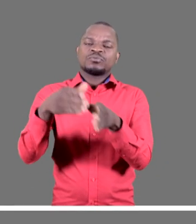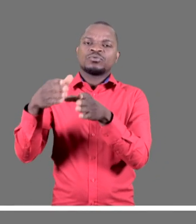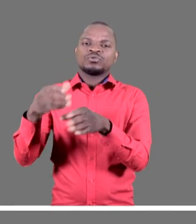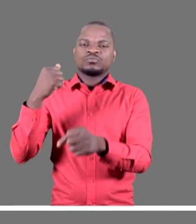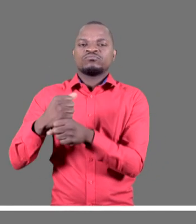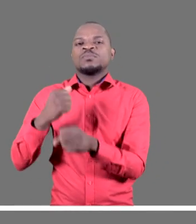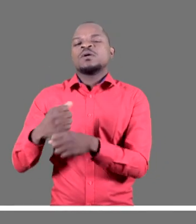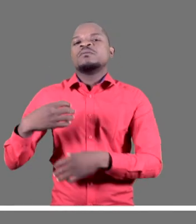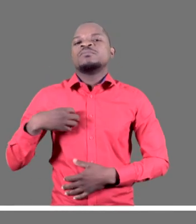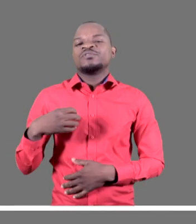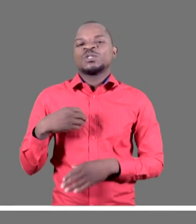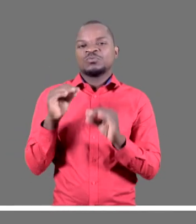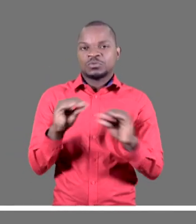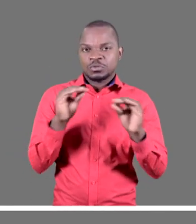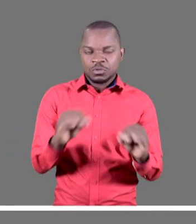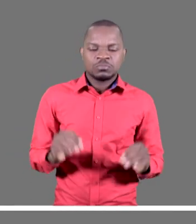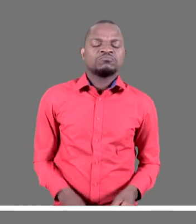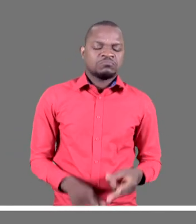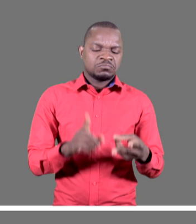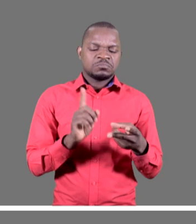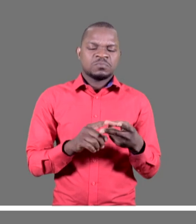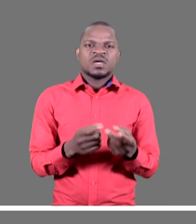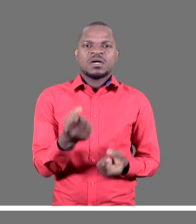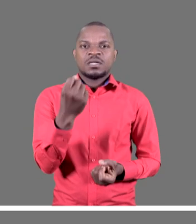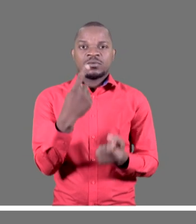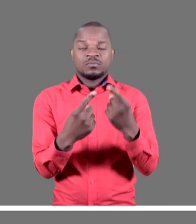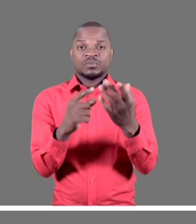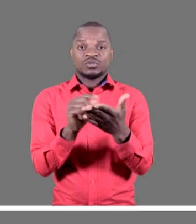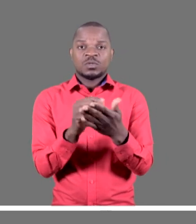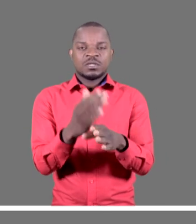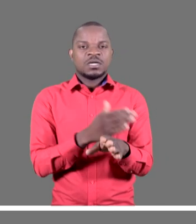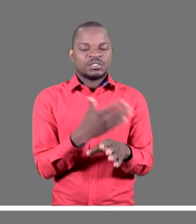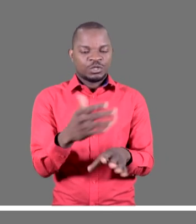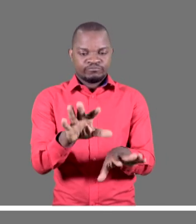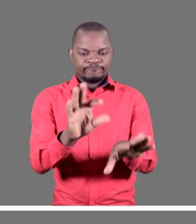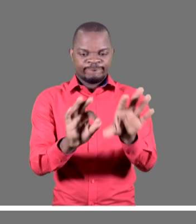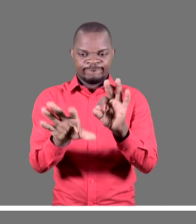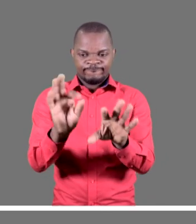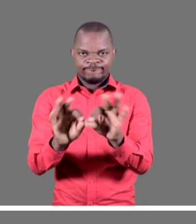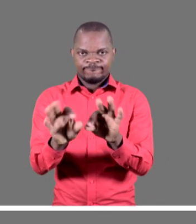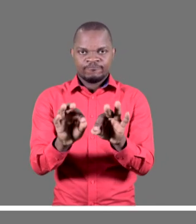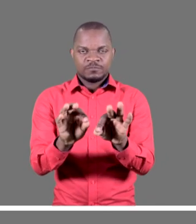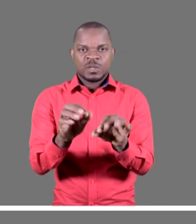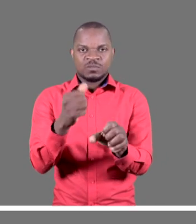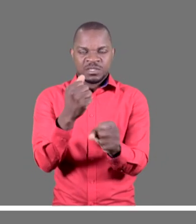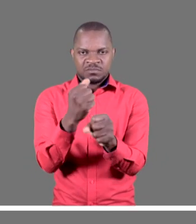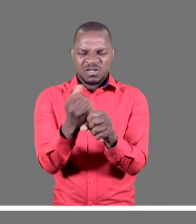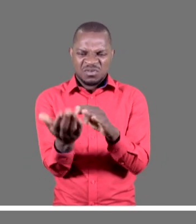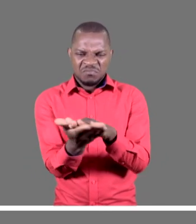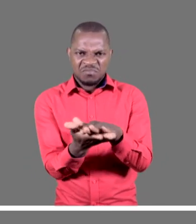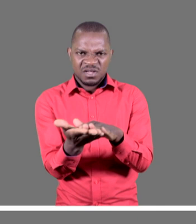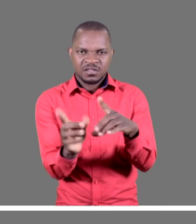Educação, de algumas escolas onde nós selecionamos, que foram selecionadas para trabalhar o assunto